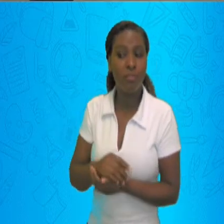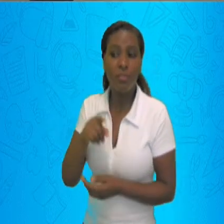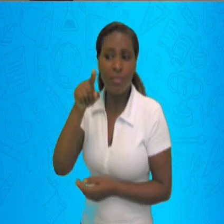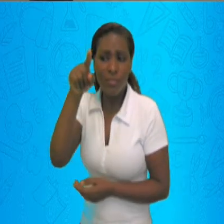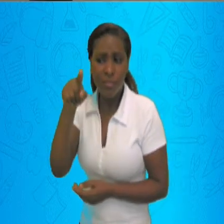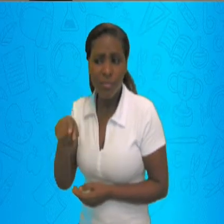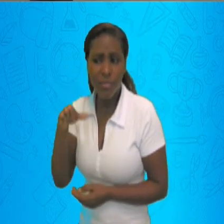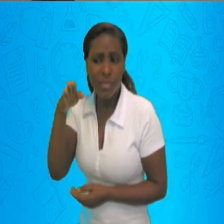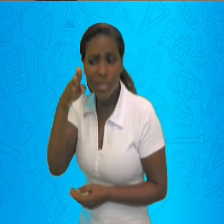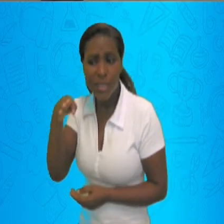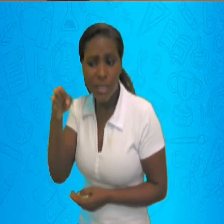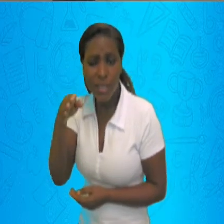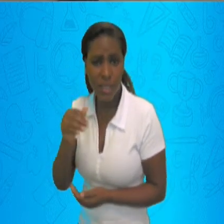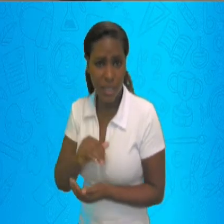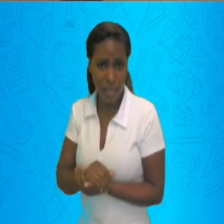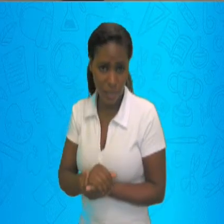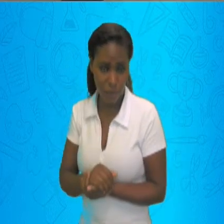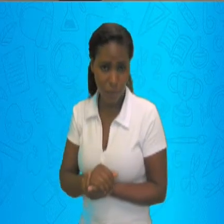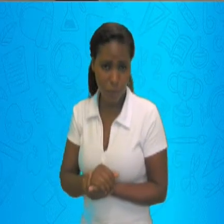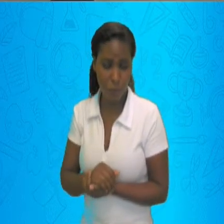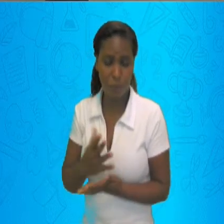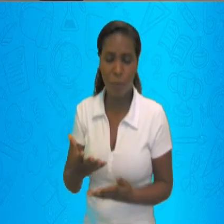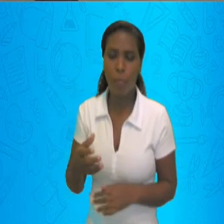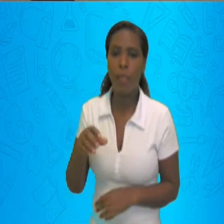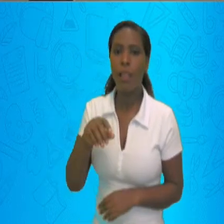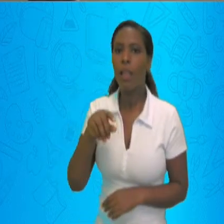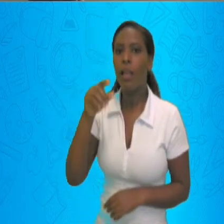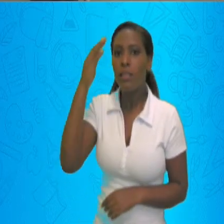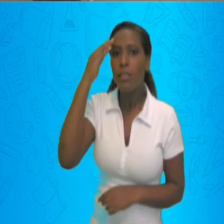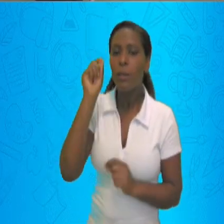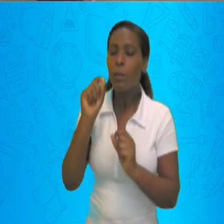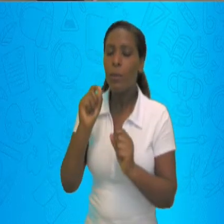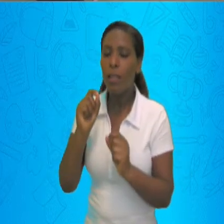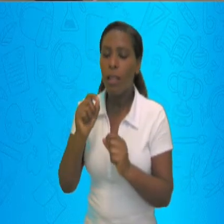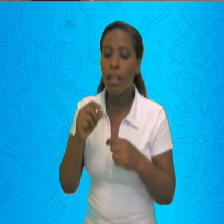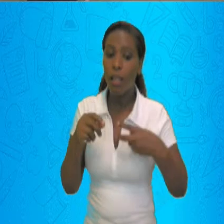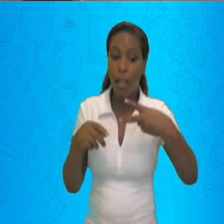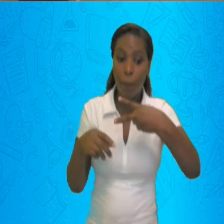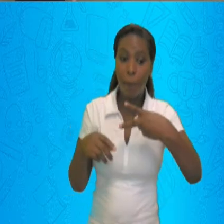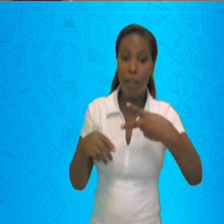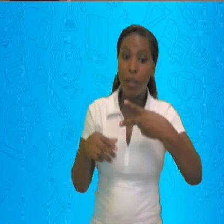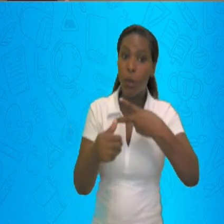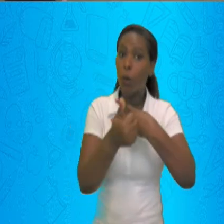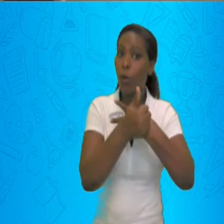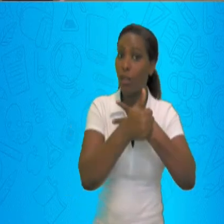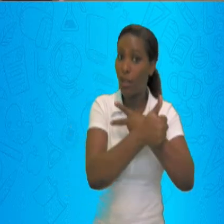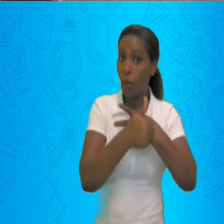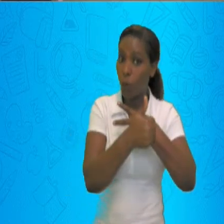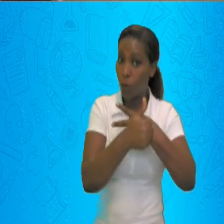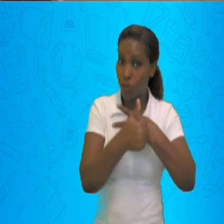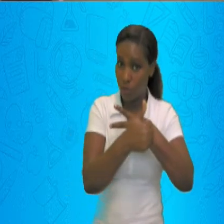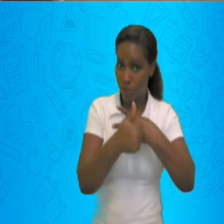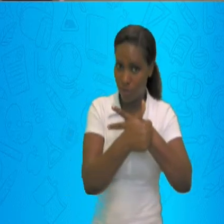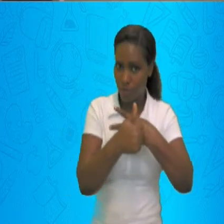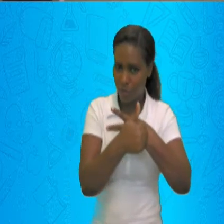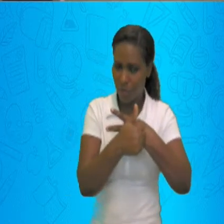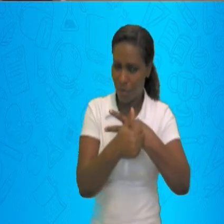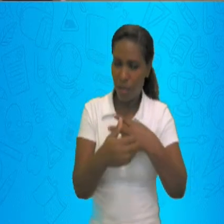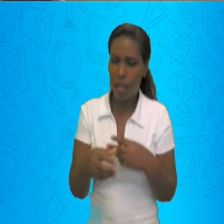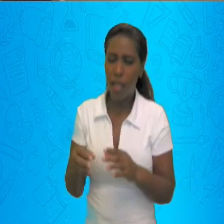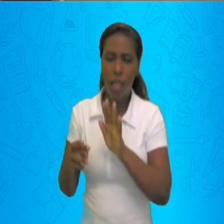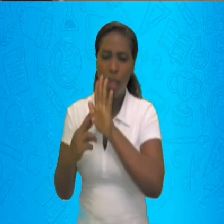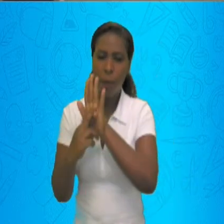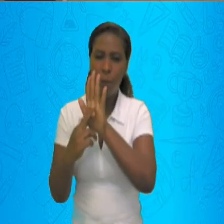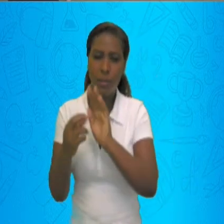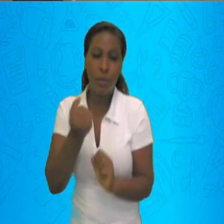são menores que 11 e são representadas por um número par. Olha que dica importante, né?